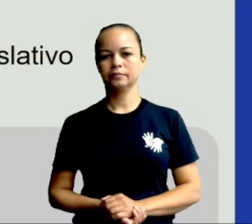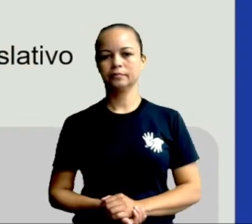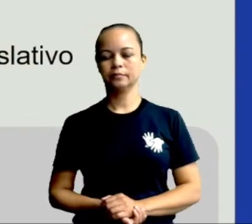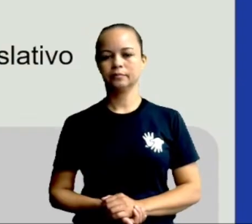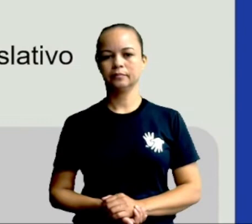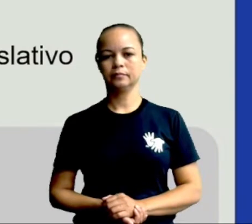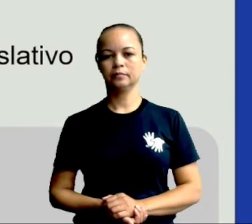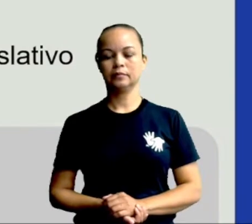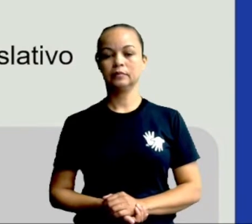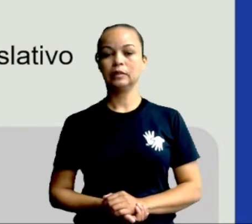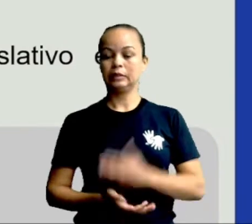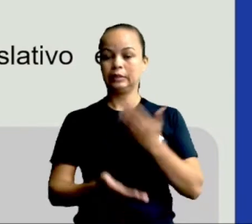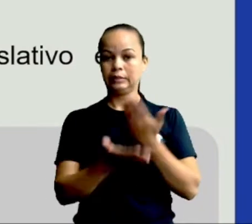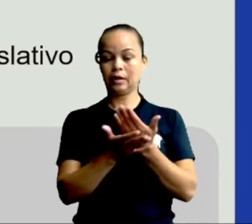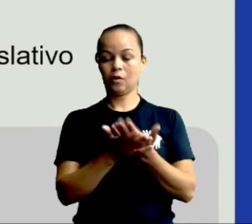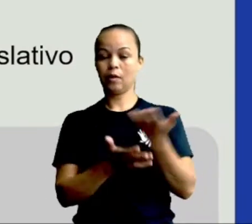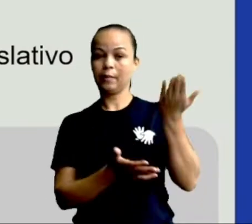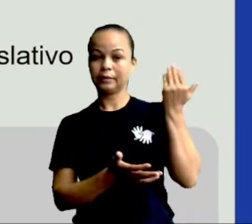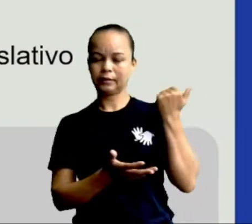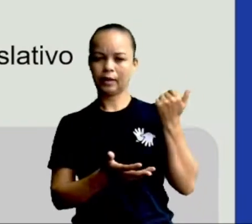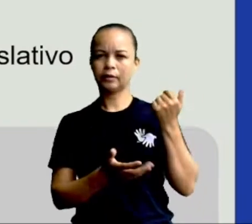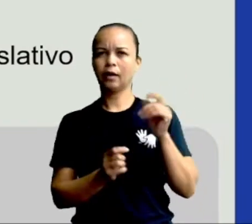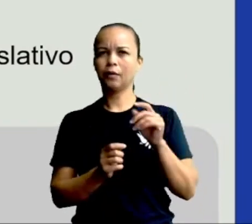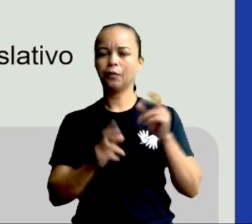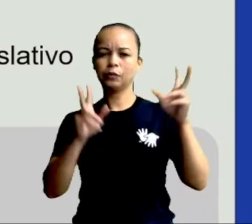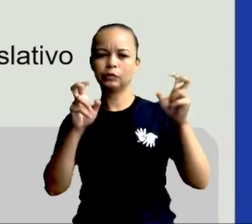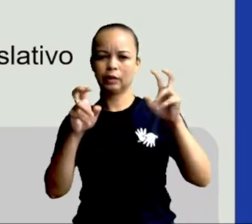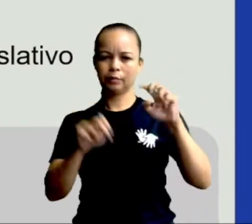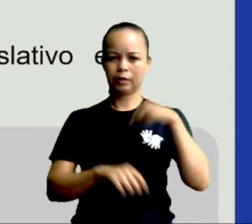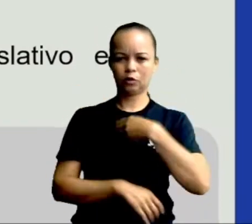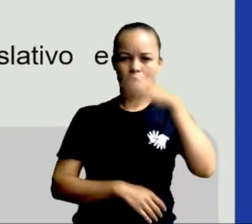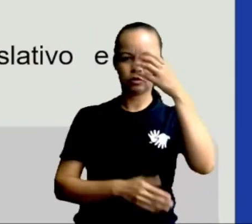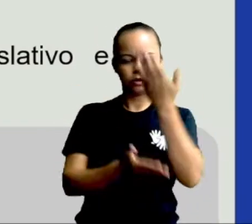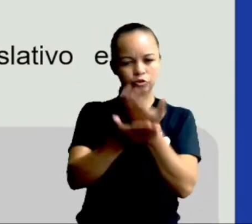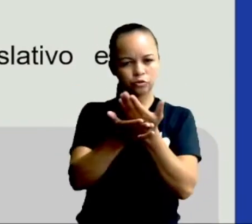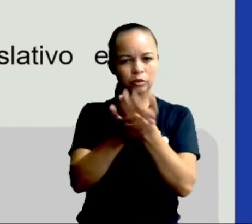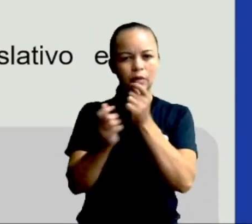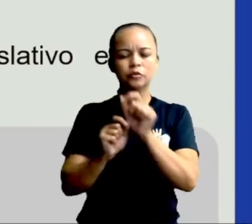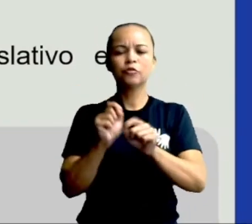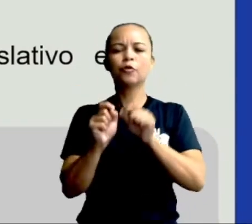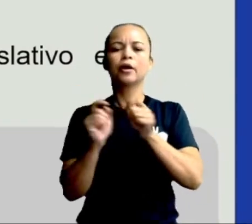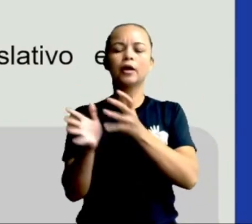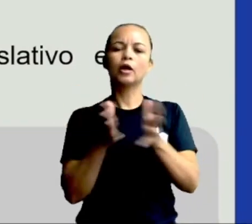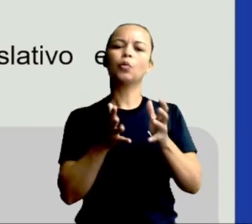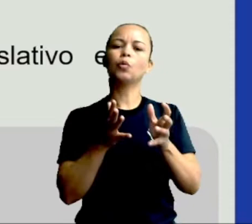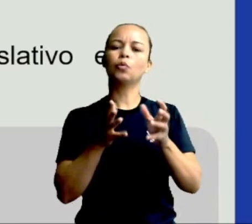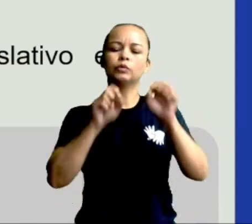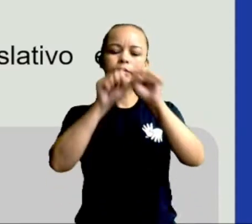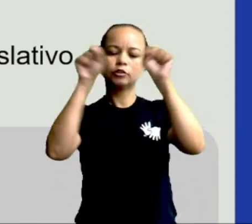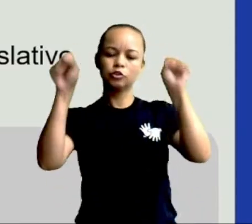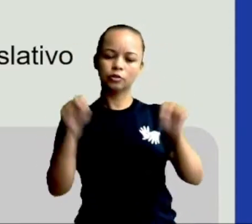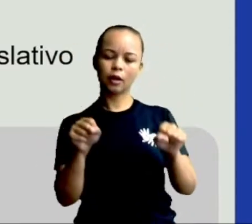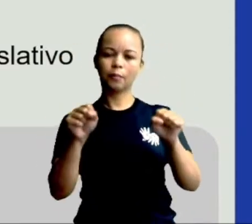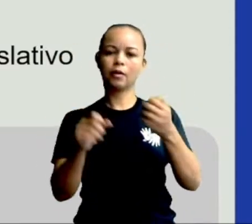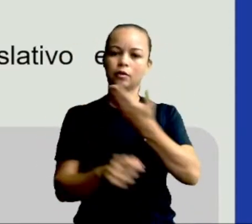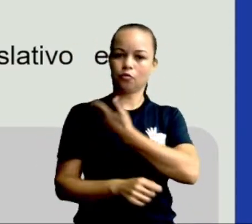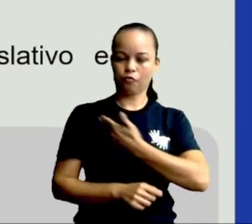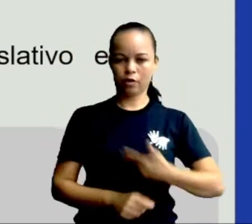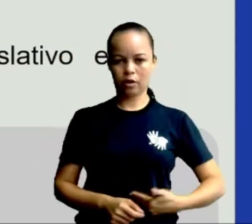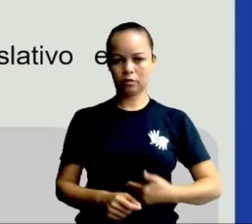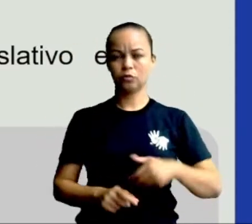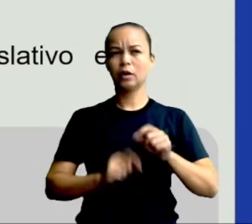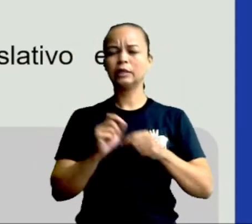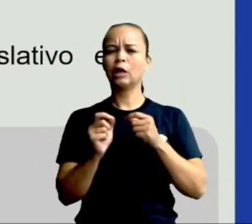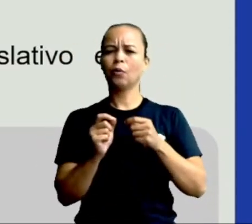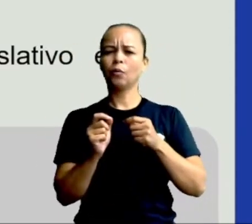Então, na aula passada, o tema que a gente aprendeu foi sobre sistema de governo. E a gente viu que sistema de governo